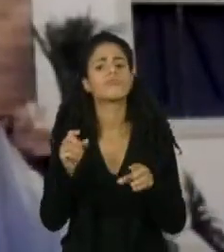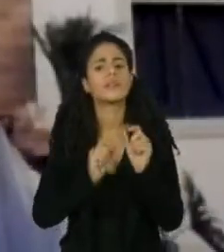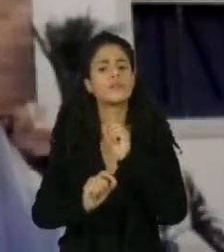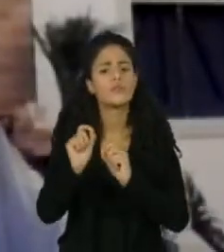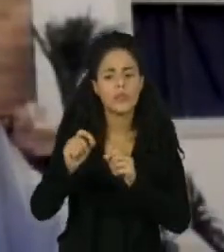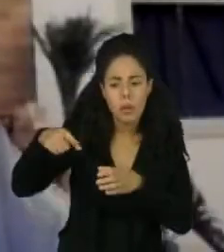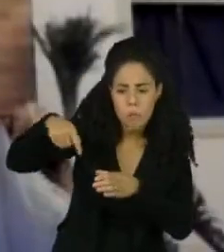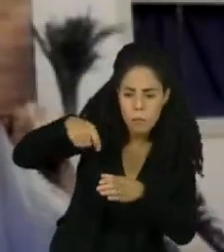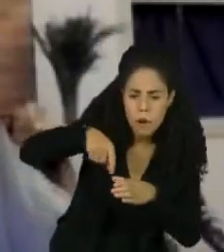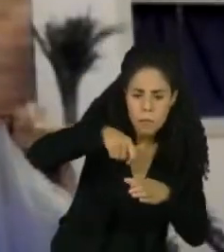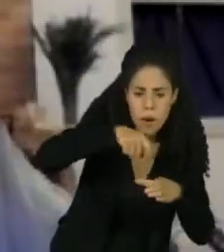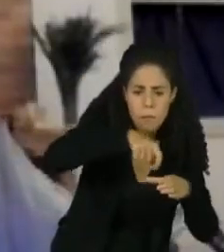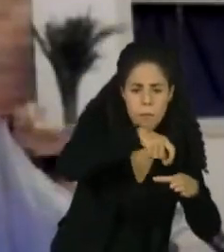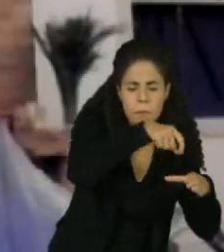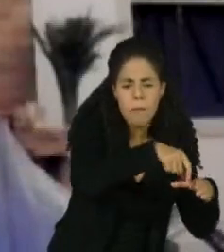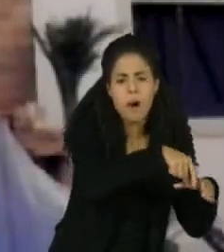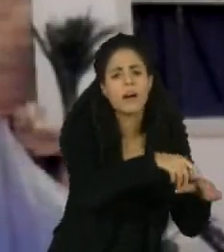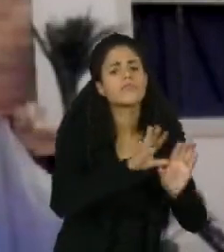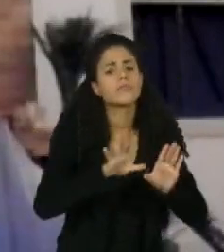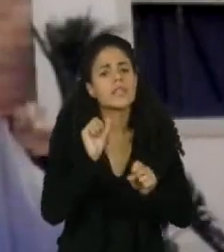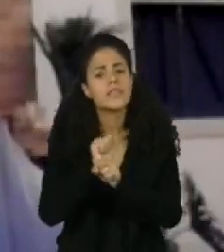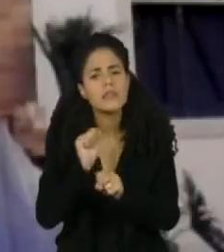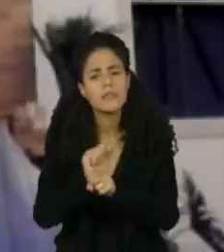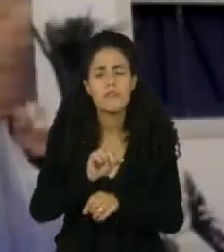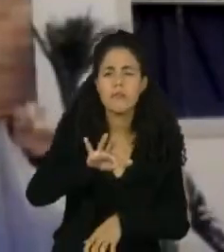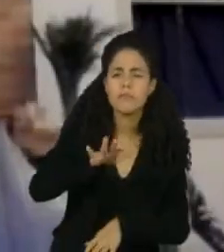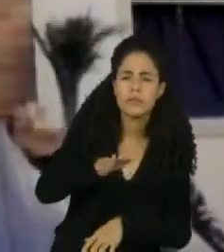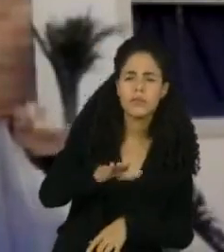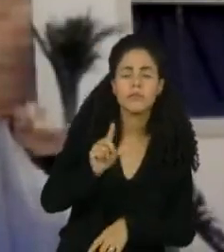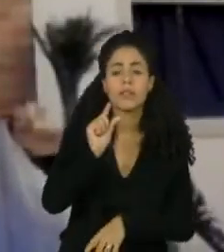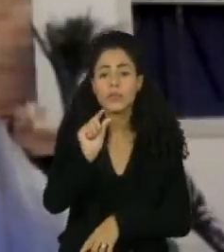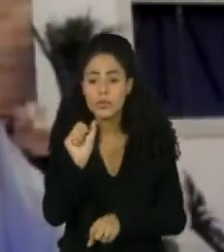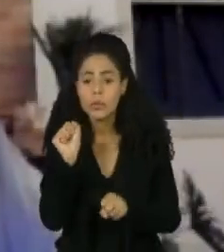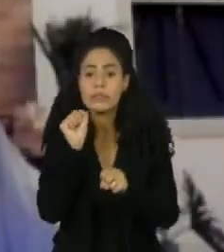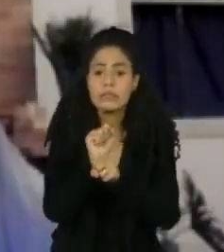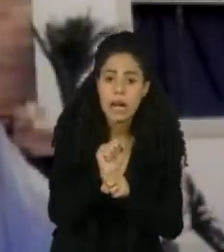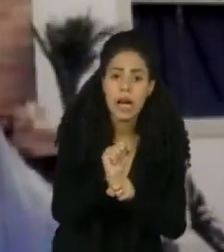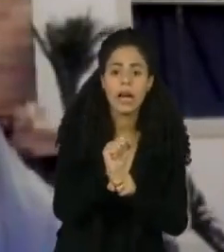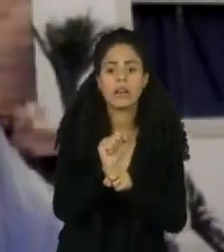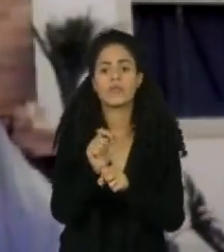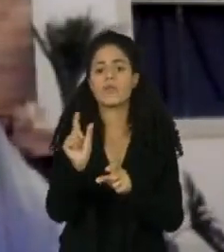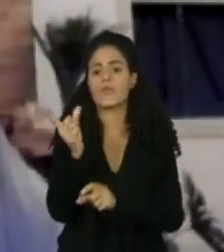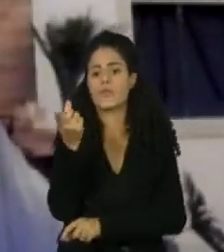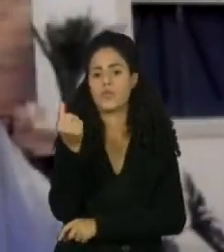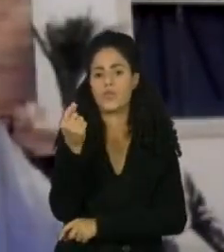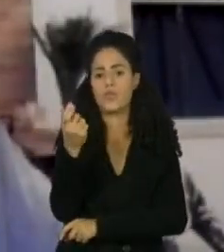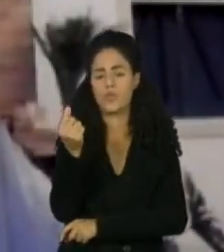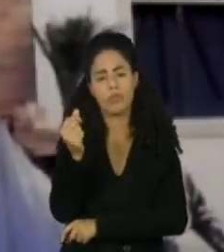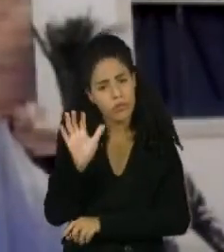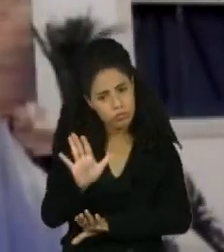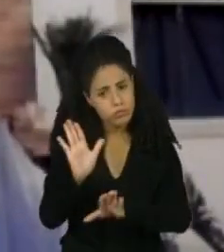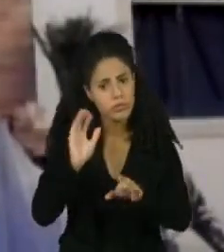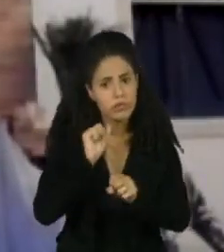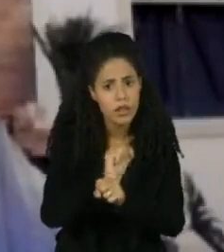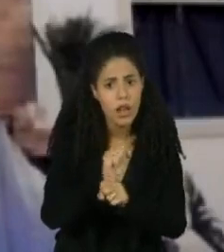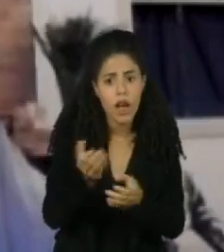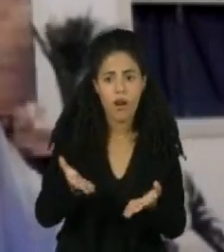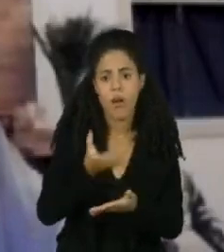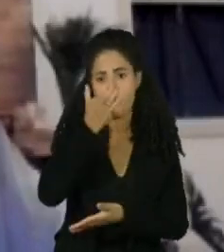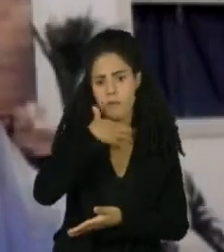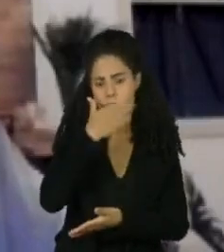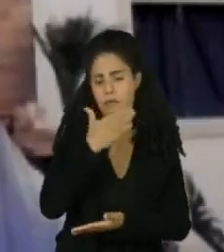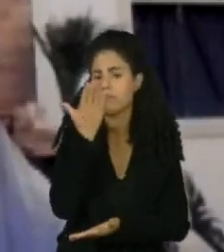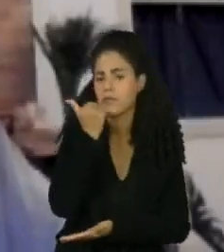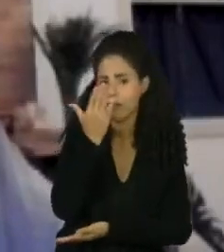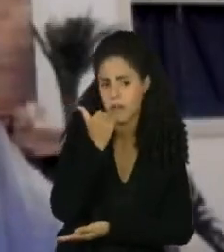que pudesse comprometer. É de se esperar por uma estabilização dos preços, e eu até diria que os alimentos agora começam